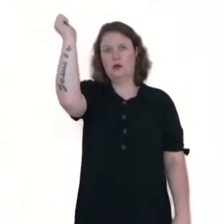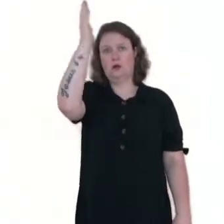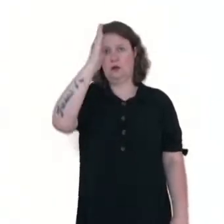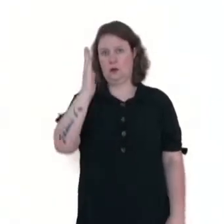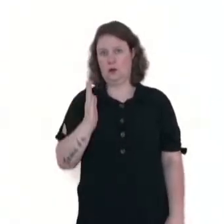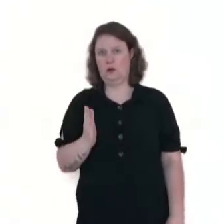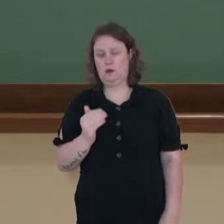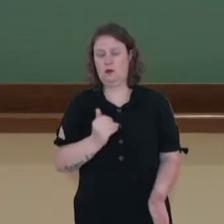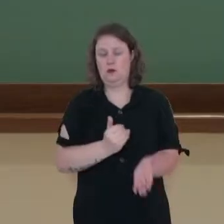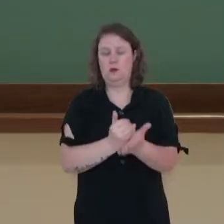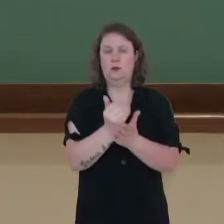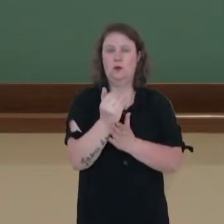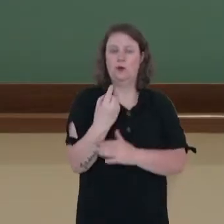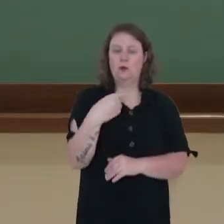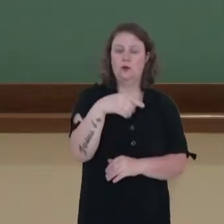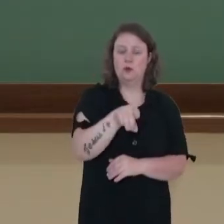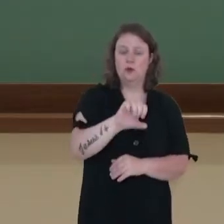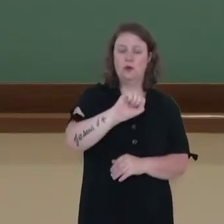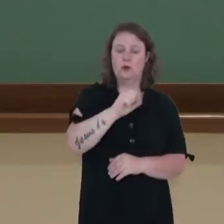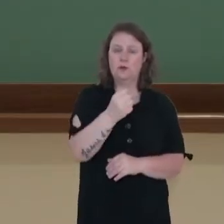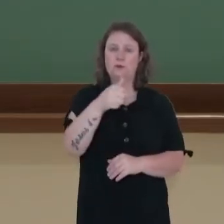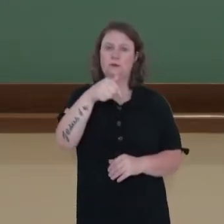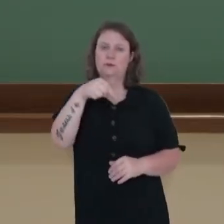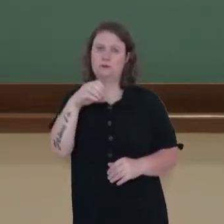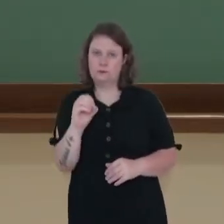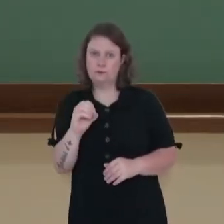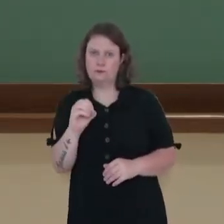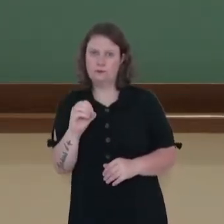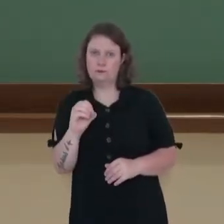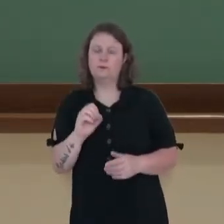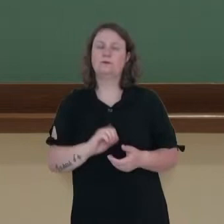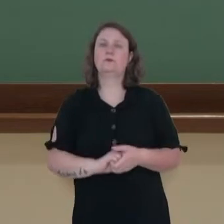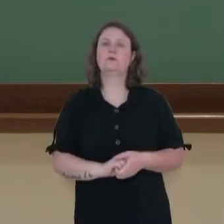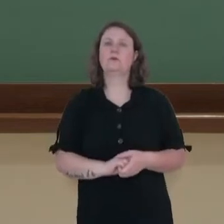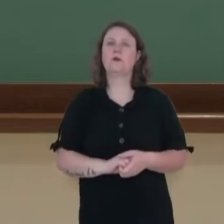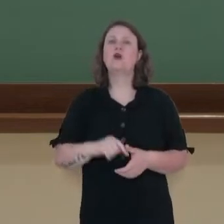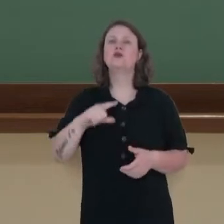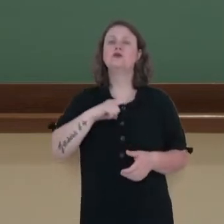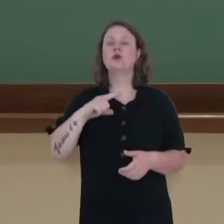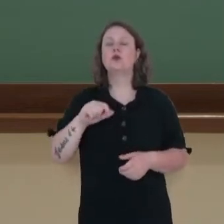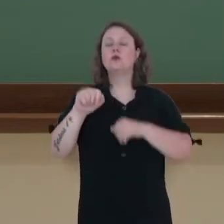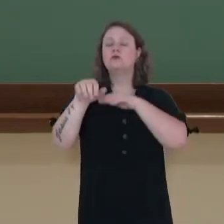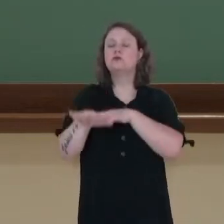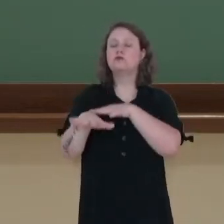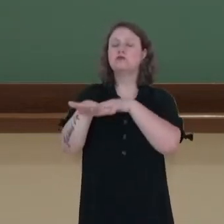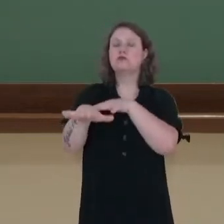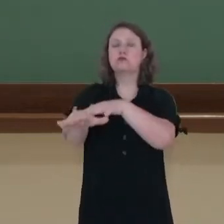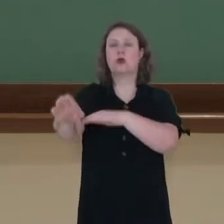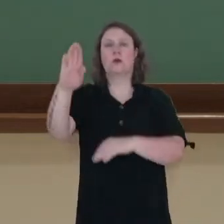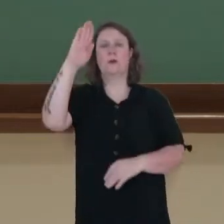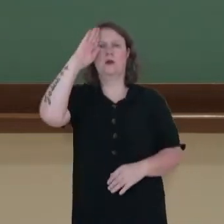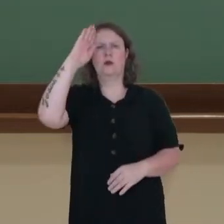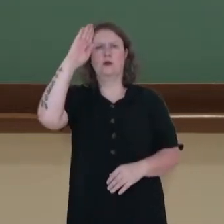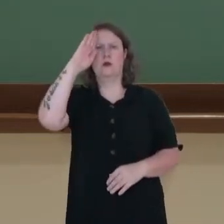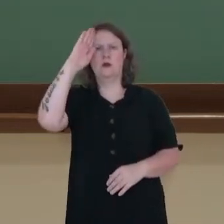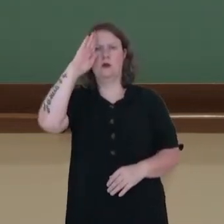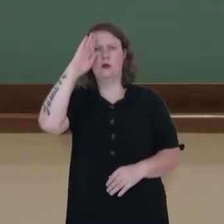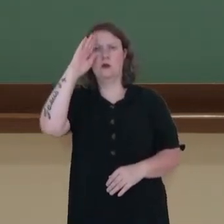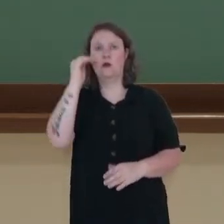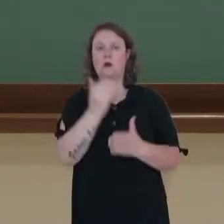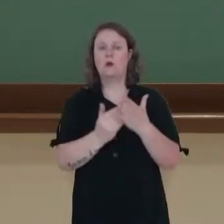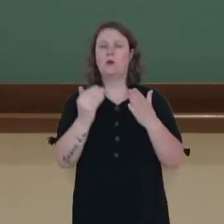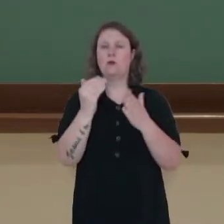ano de 1870, terminando a Guerra do Paraguai, os militares passam a desejar uma